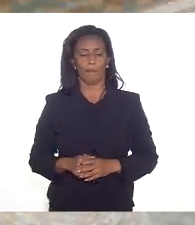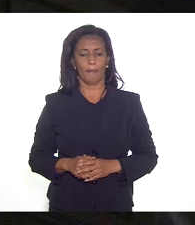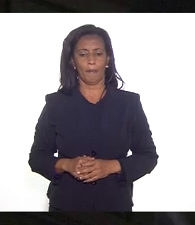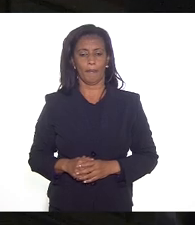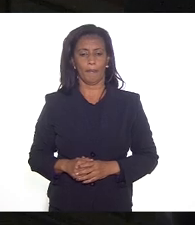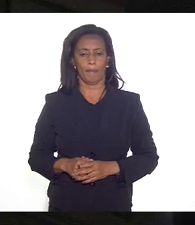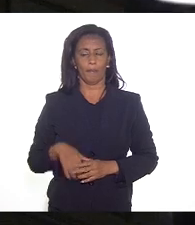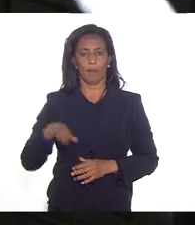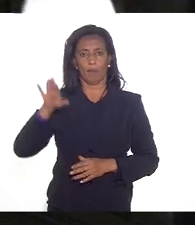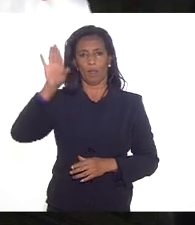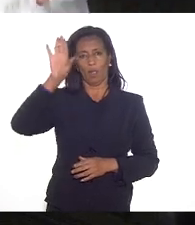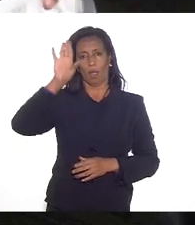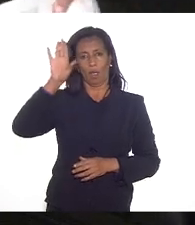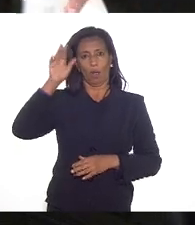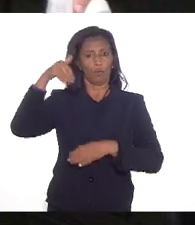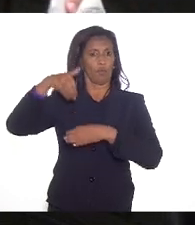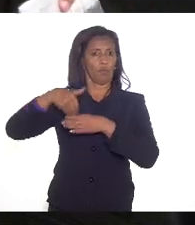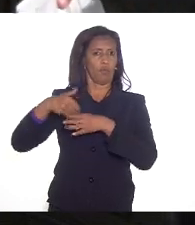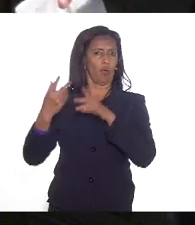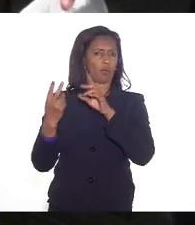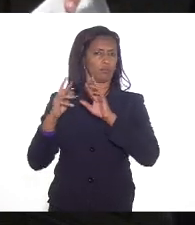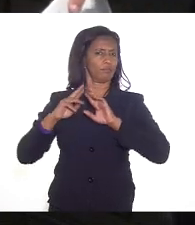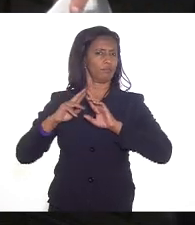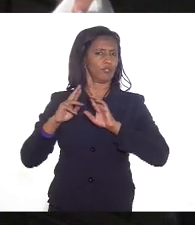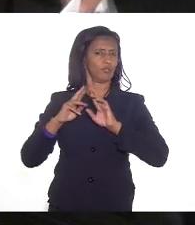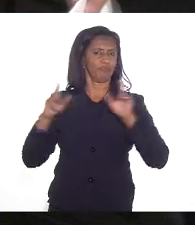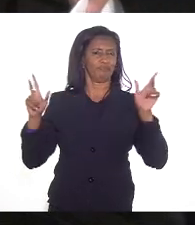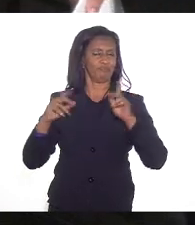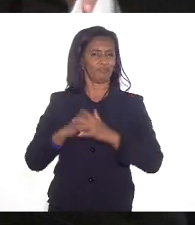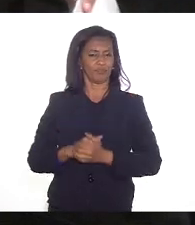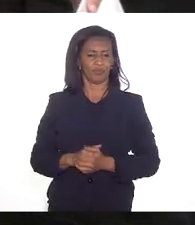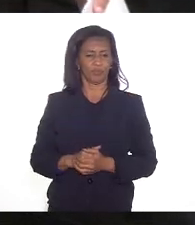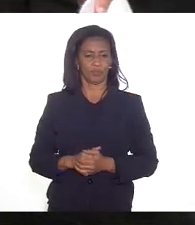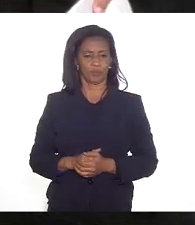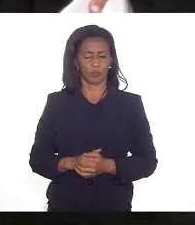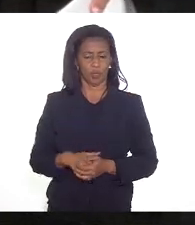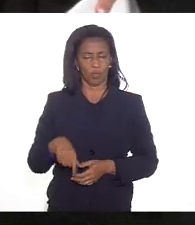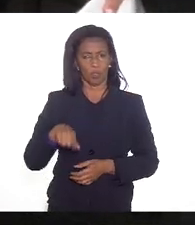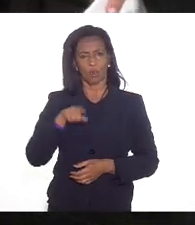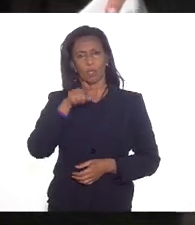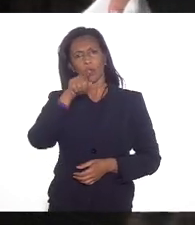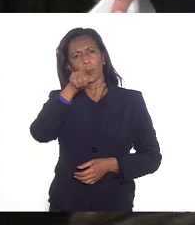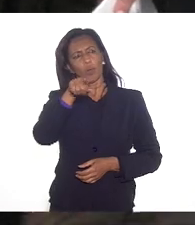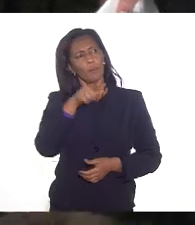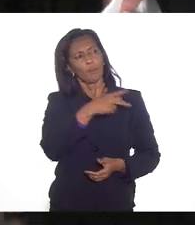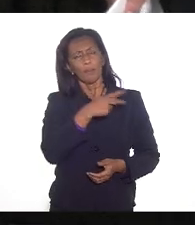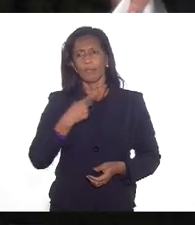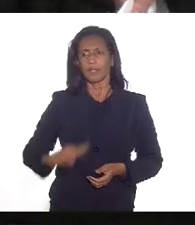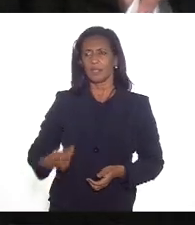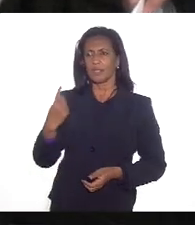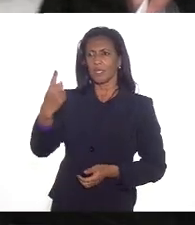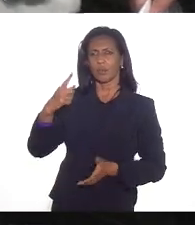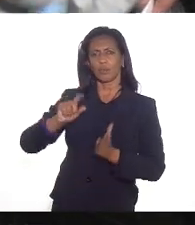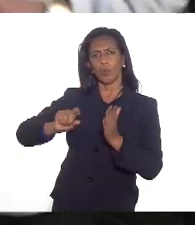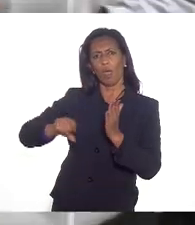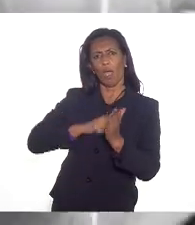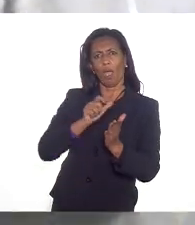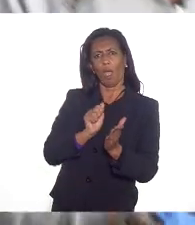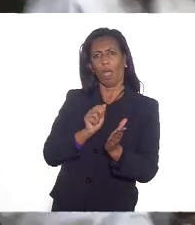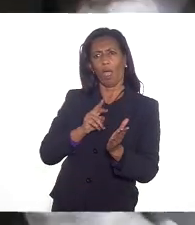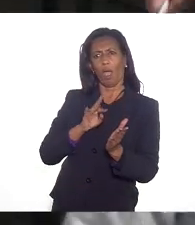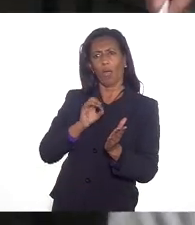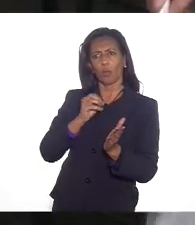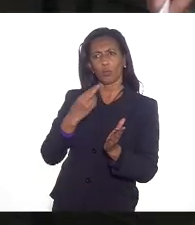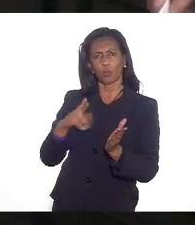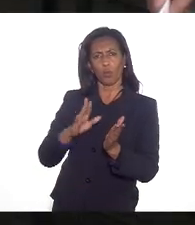Deputado Luiz Paulo roda de ver gente seu presidente o choro um dos autores do projeto parecer o